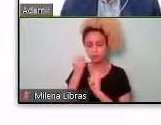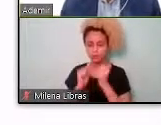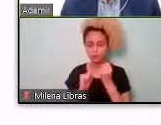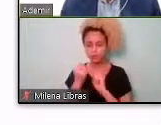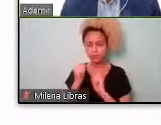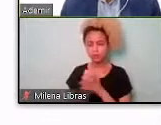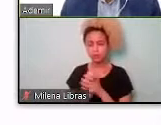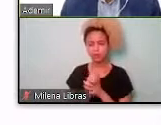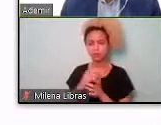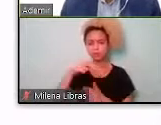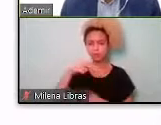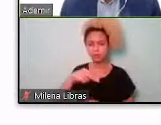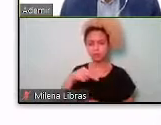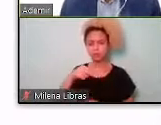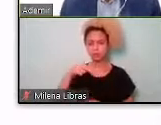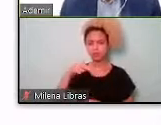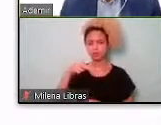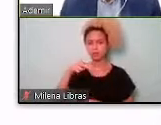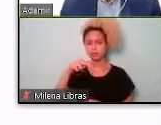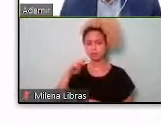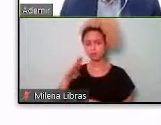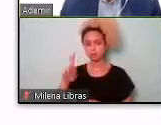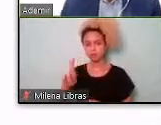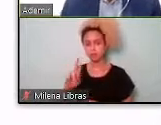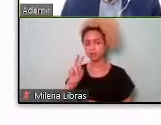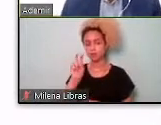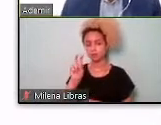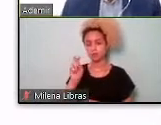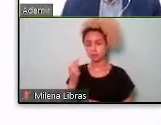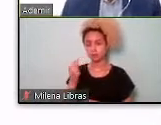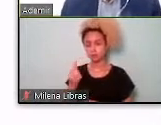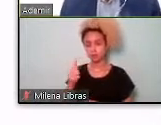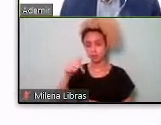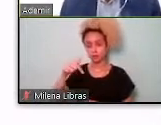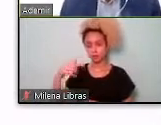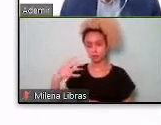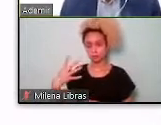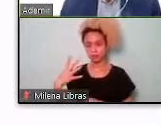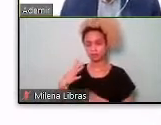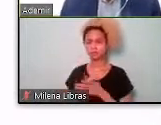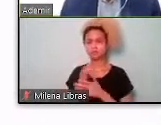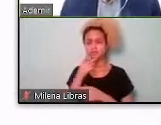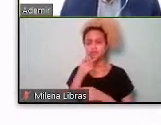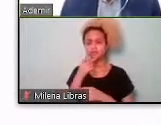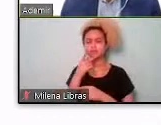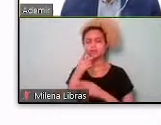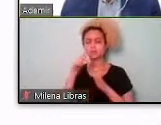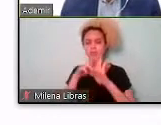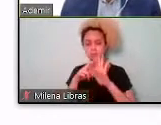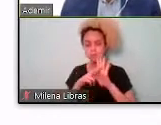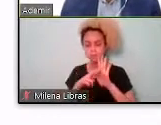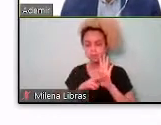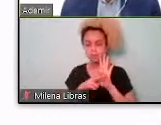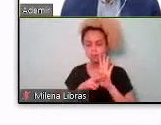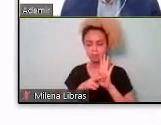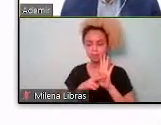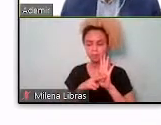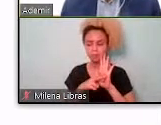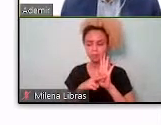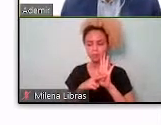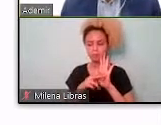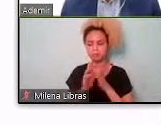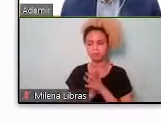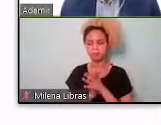NBR 5674. Essa trata de normatizar a manutenção de